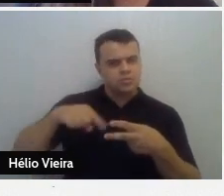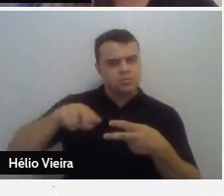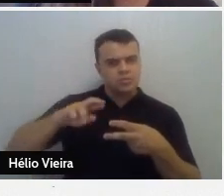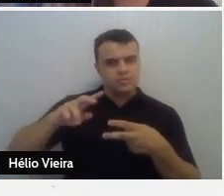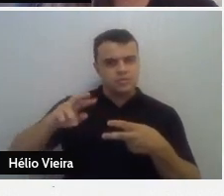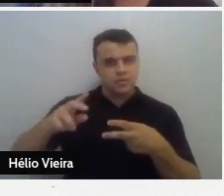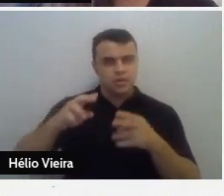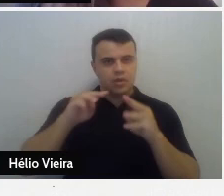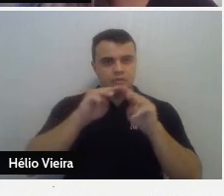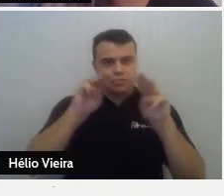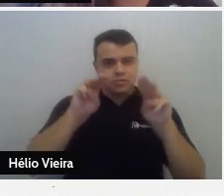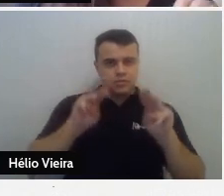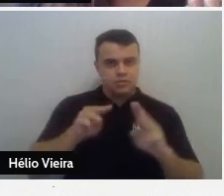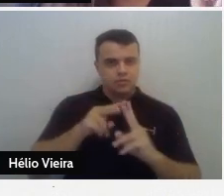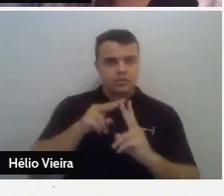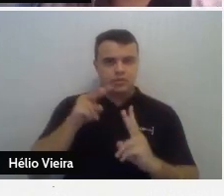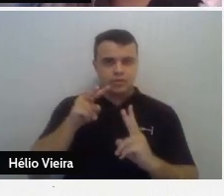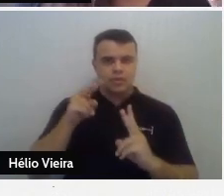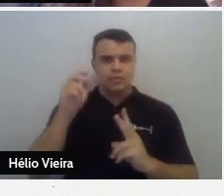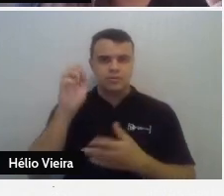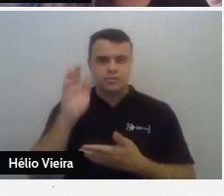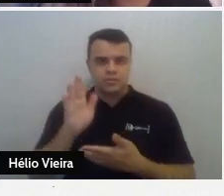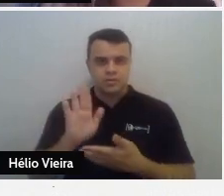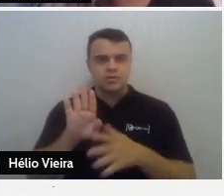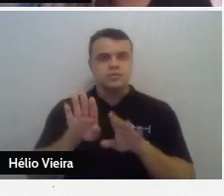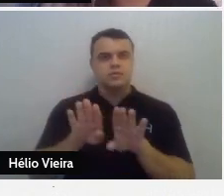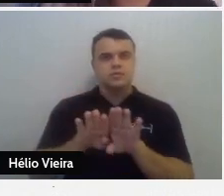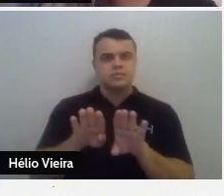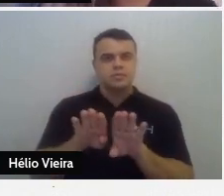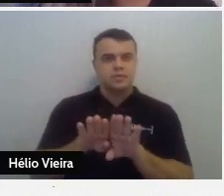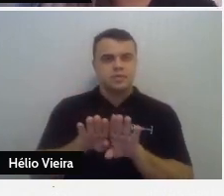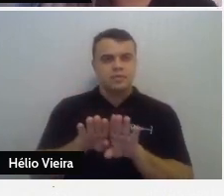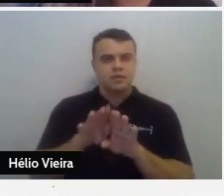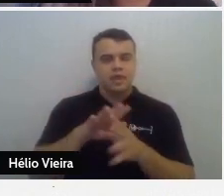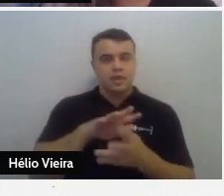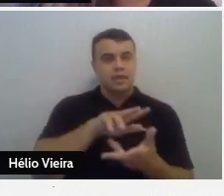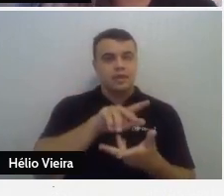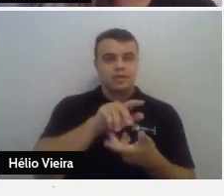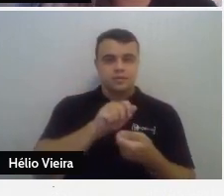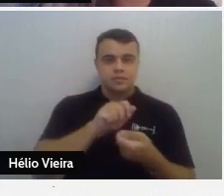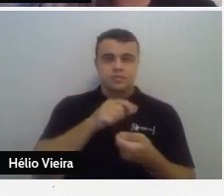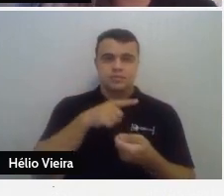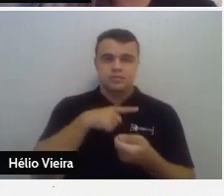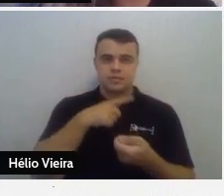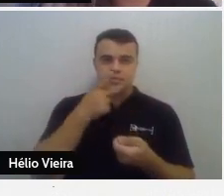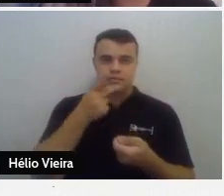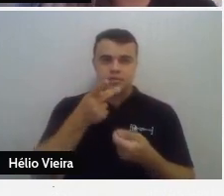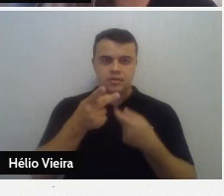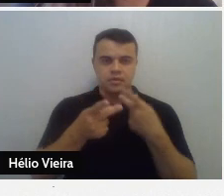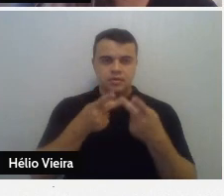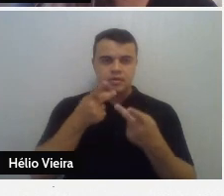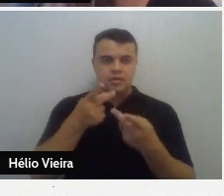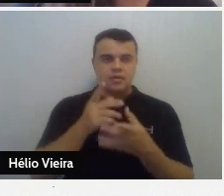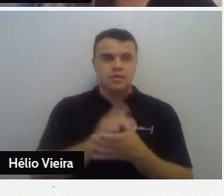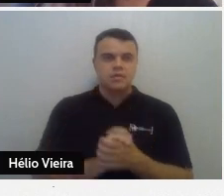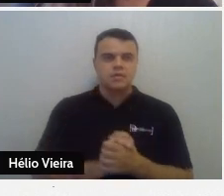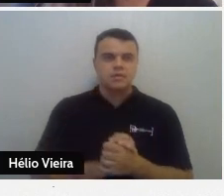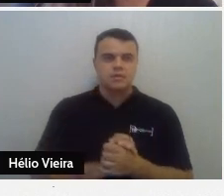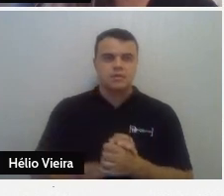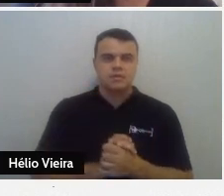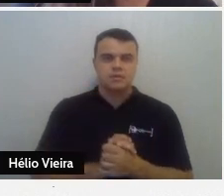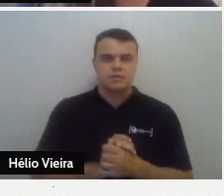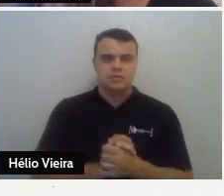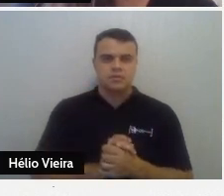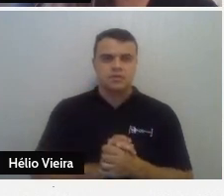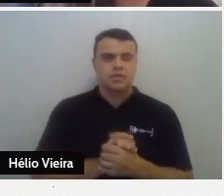museus virtuais nacionais quanto os internacionais. Então, aqui é os que eu falei,